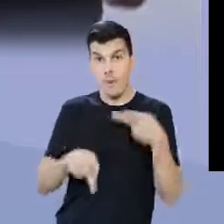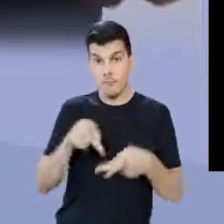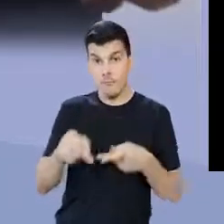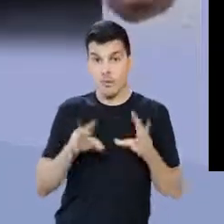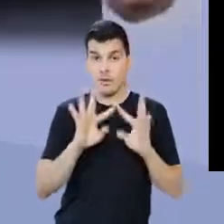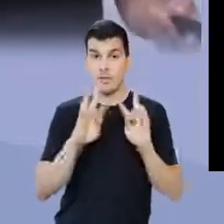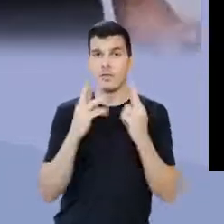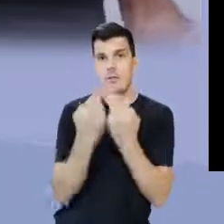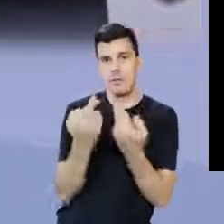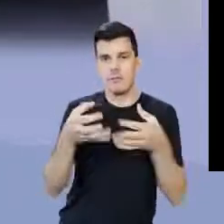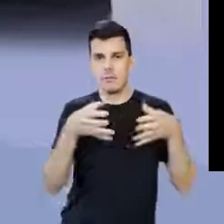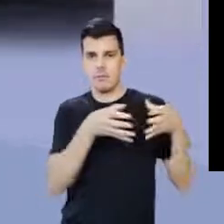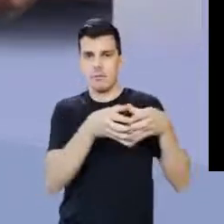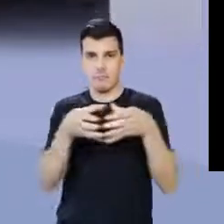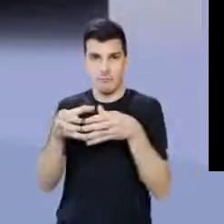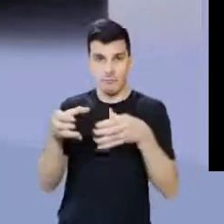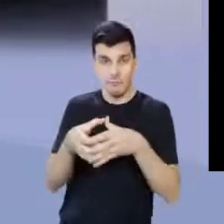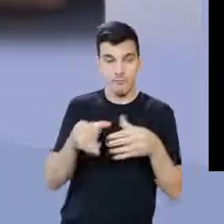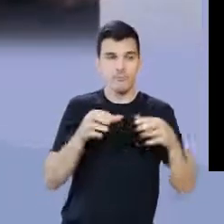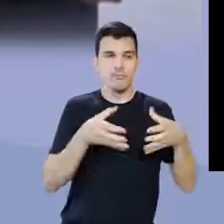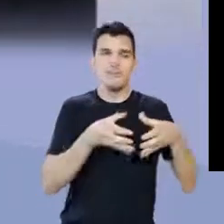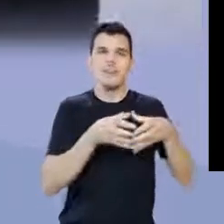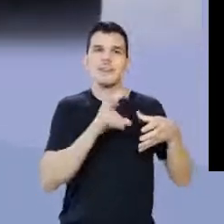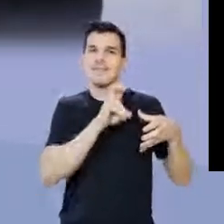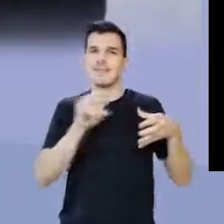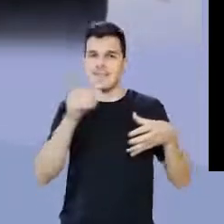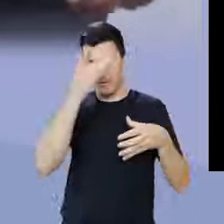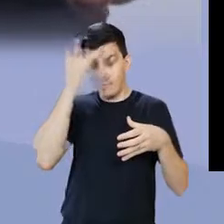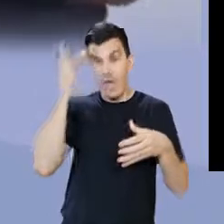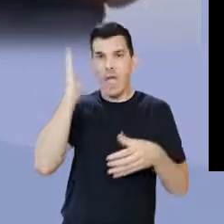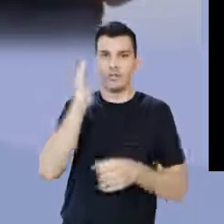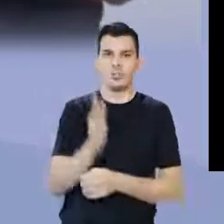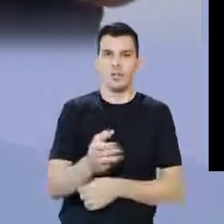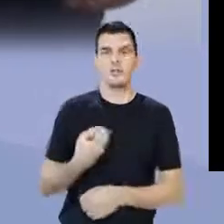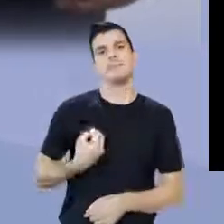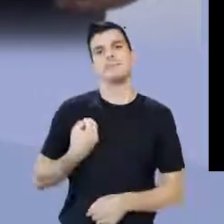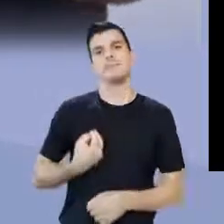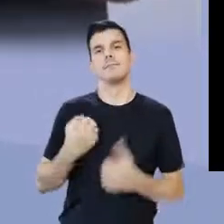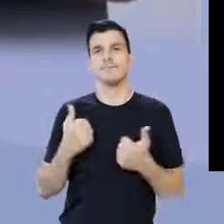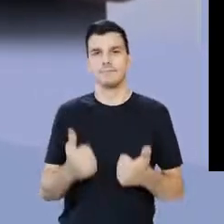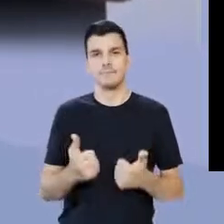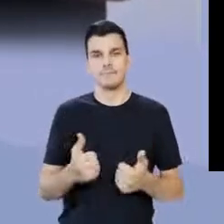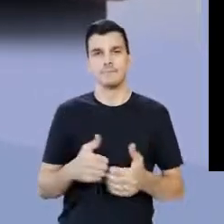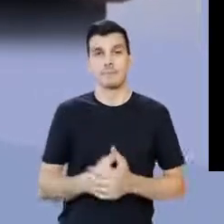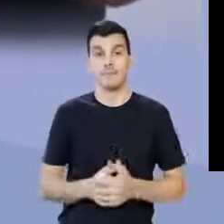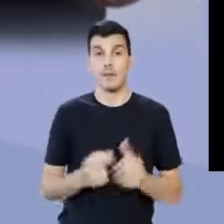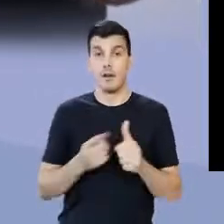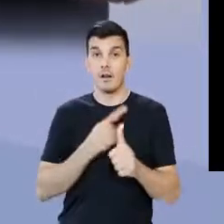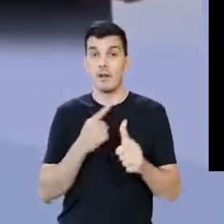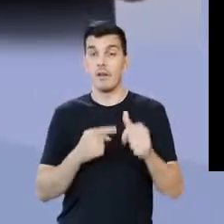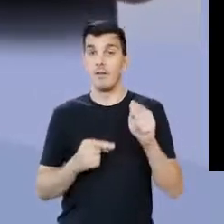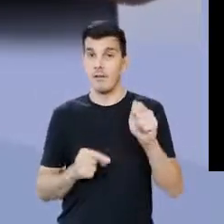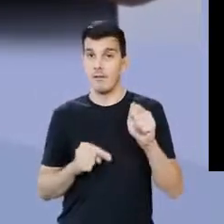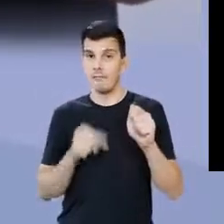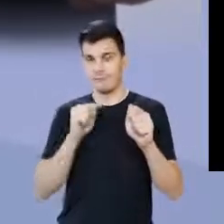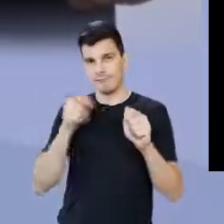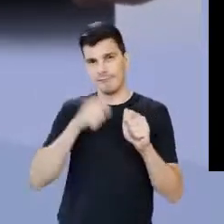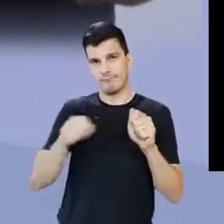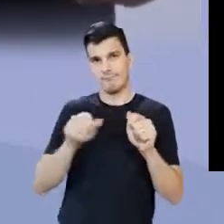das tribos iam para dentro da bulé, é uma participação direta, tá, meu aluno? Portanto, letra A é o nosso